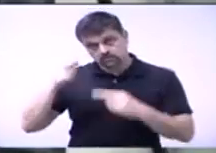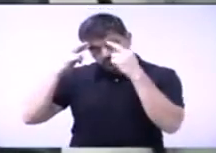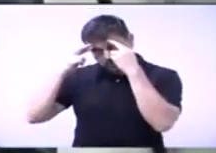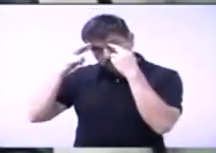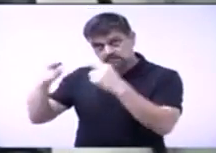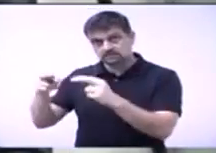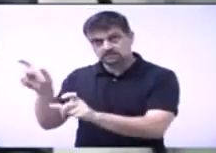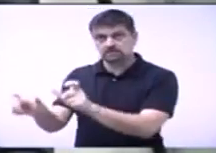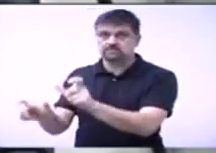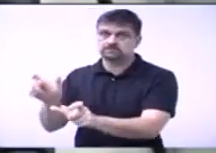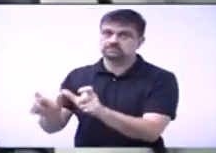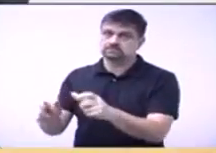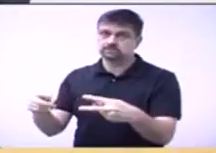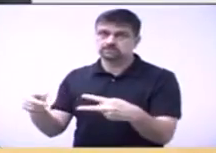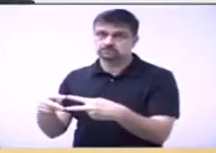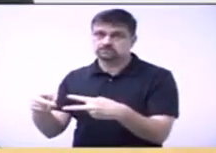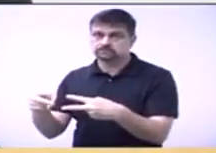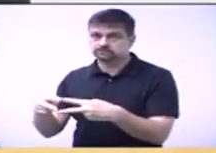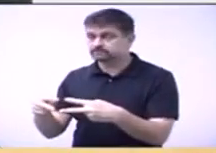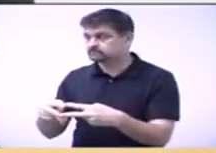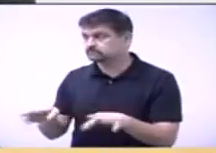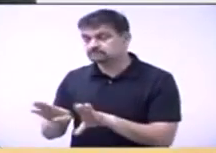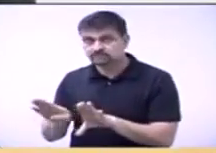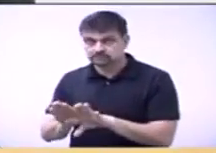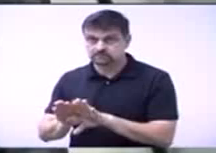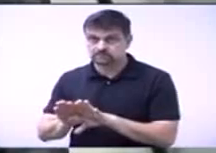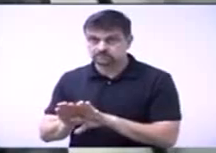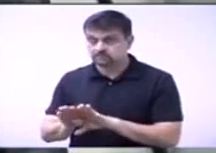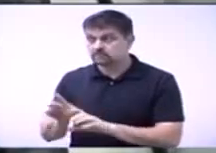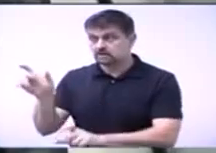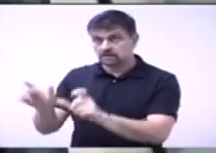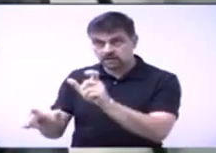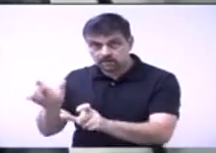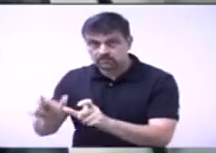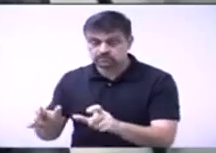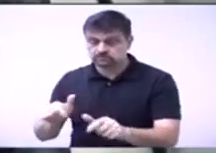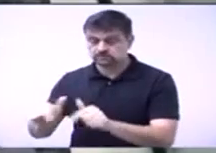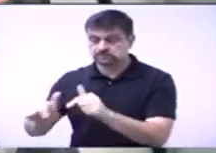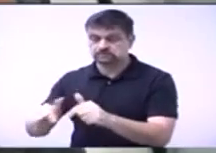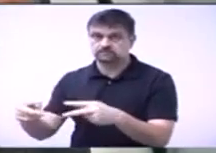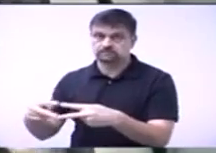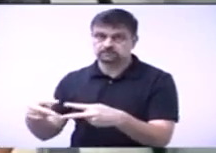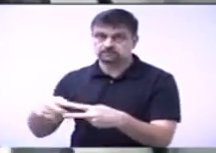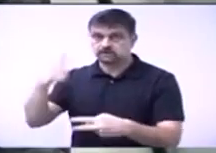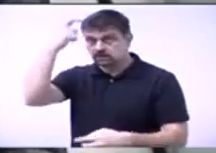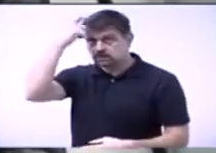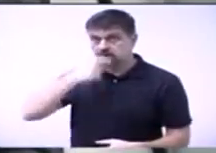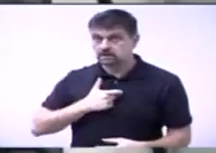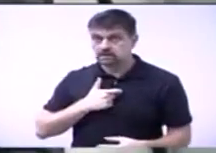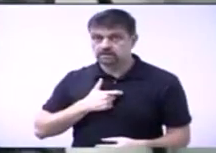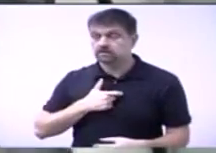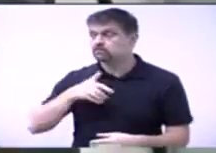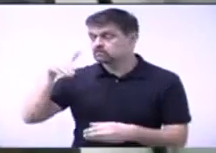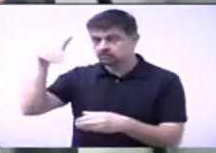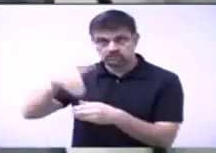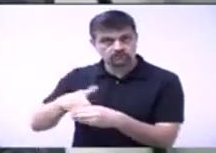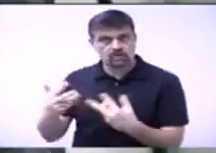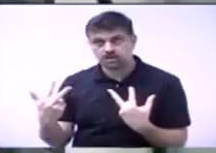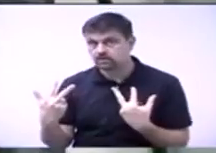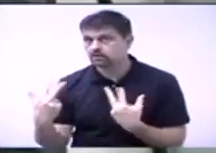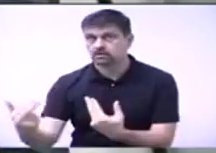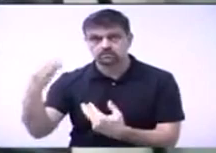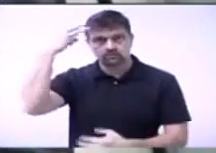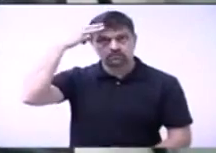aos trabalhadores... Só um minuto, senhores, por favor. Também em respeito aos trabalhadores, né, eu acompanho o voto da líder de governo, da minha